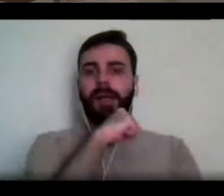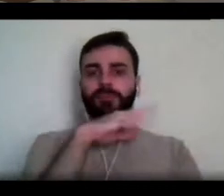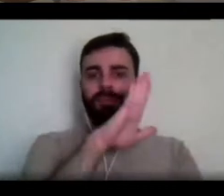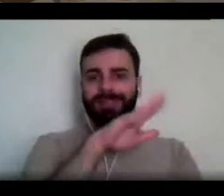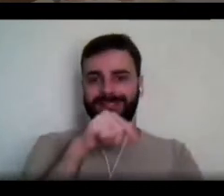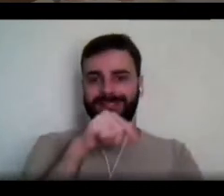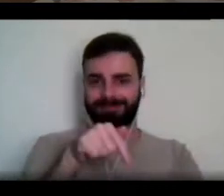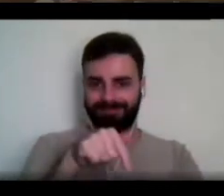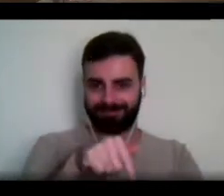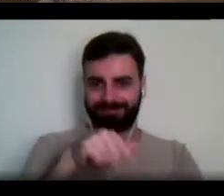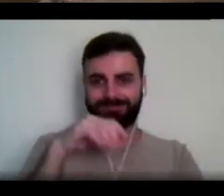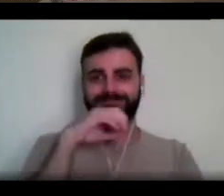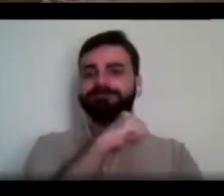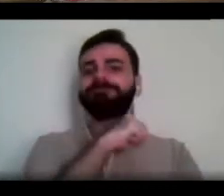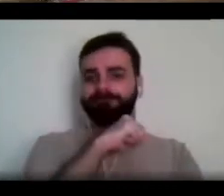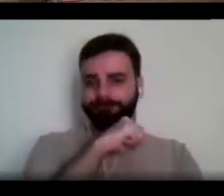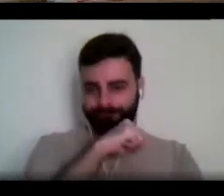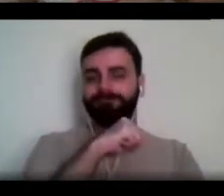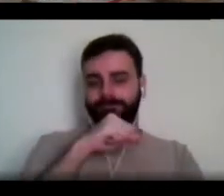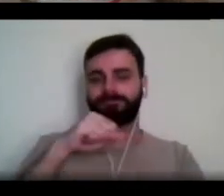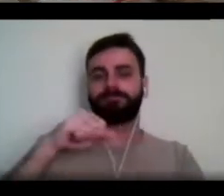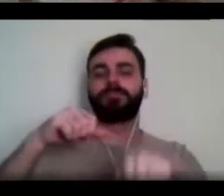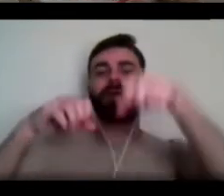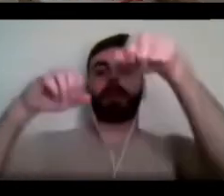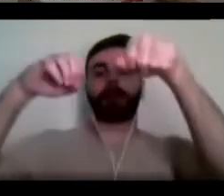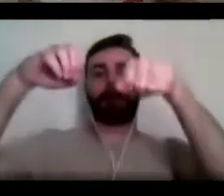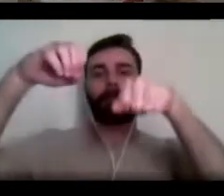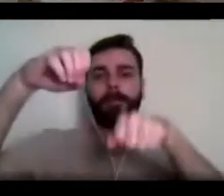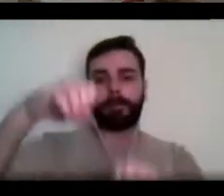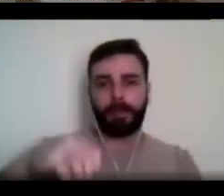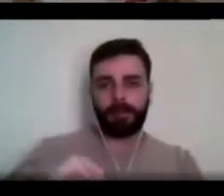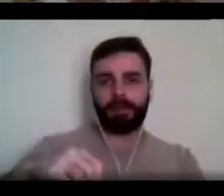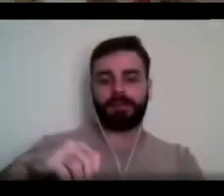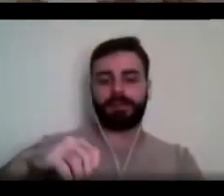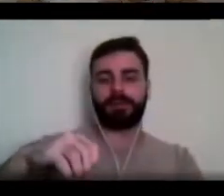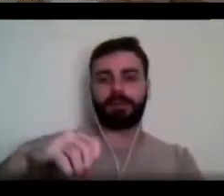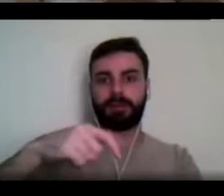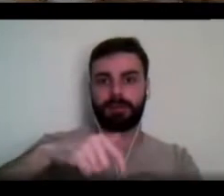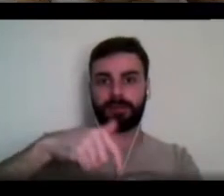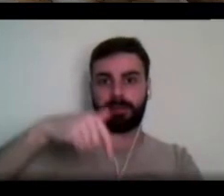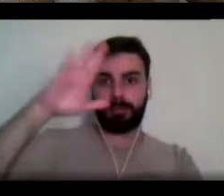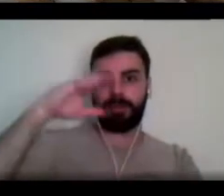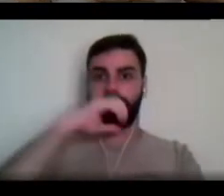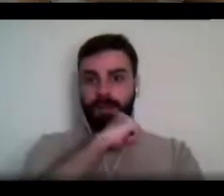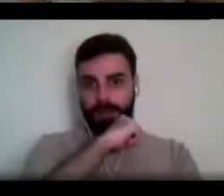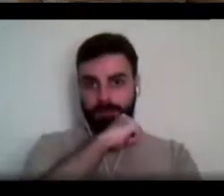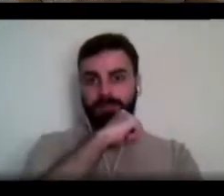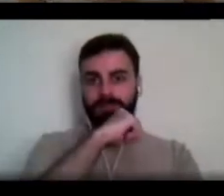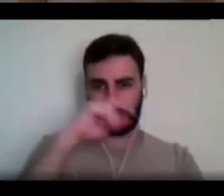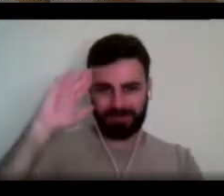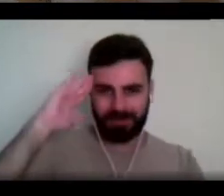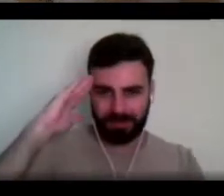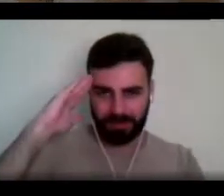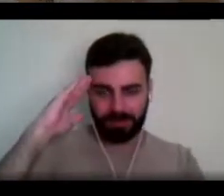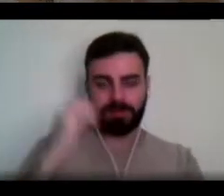vai chegar ao solo primeiro do que a bola B, que é a verde. Então, o significado físico é esse,